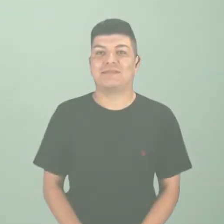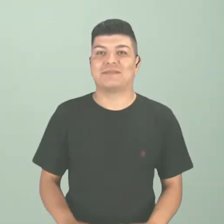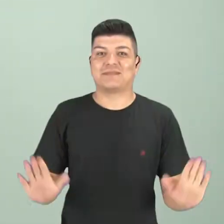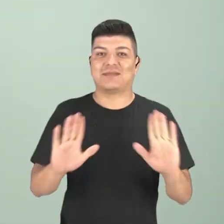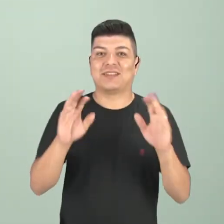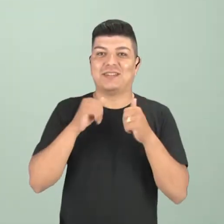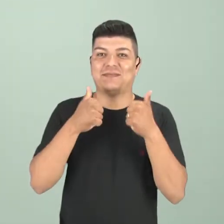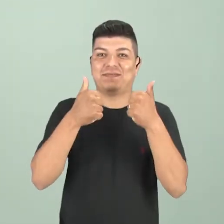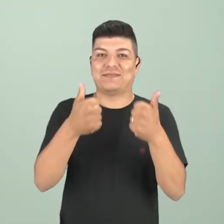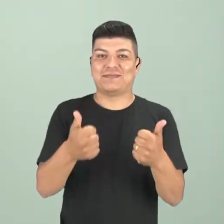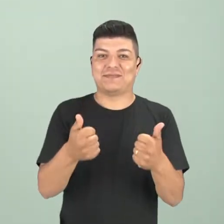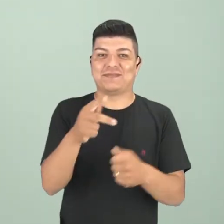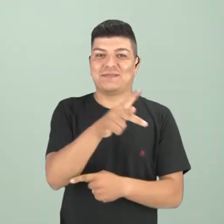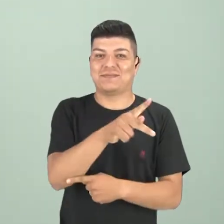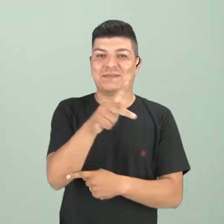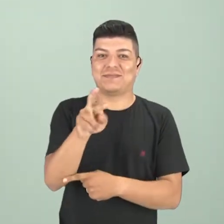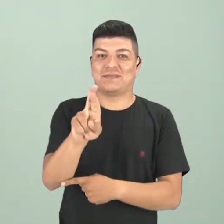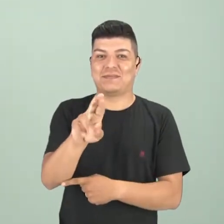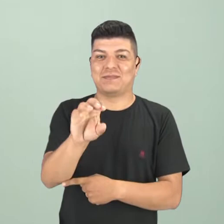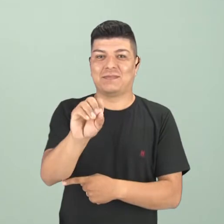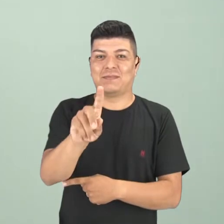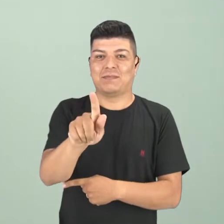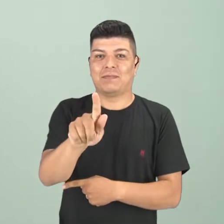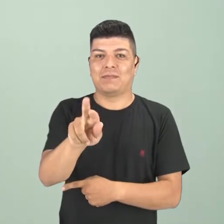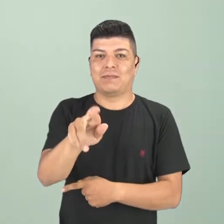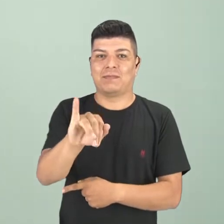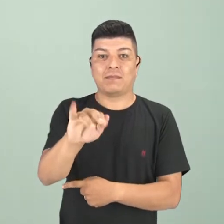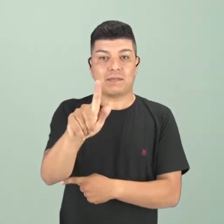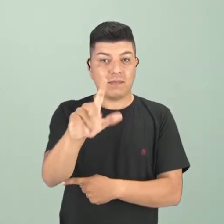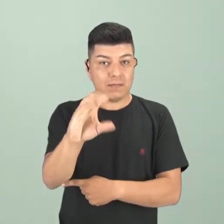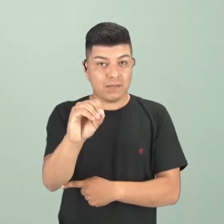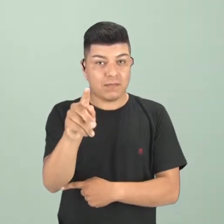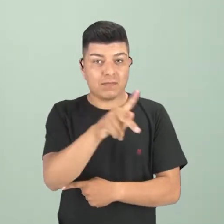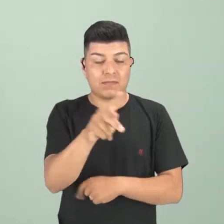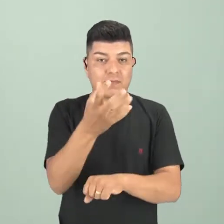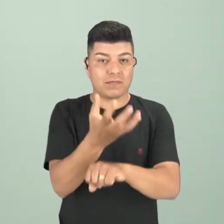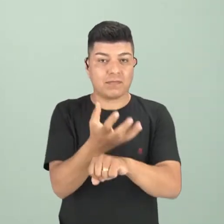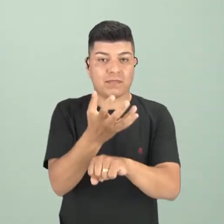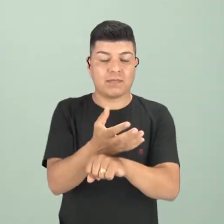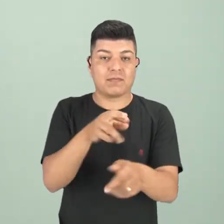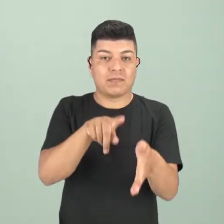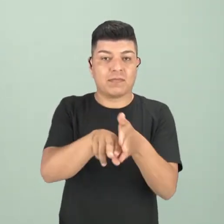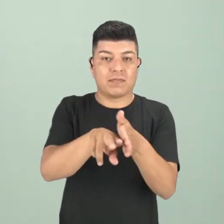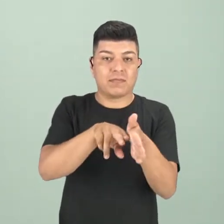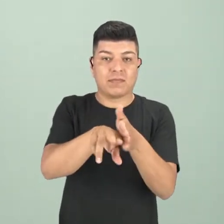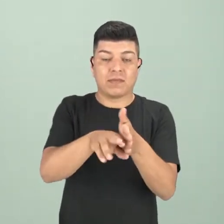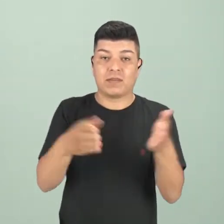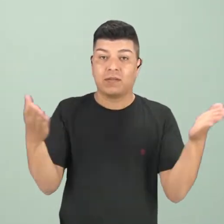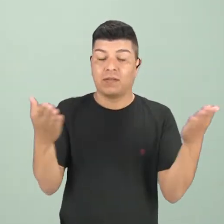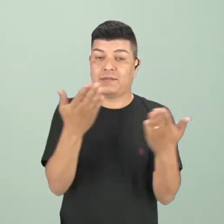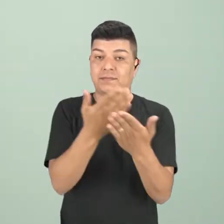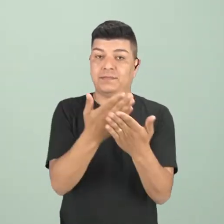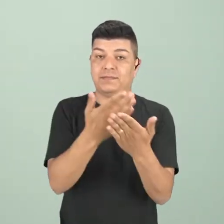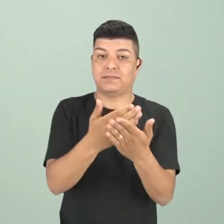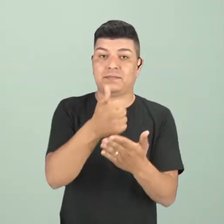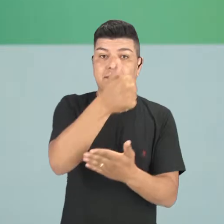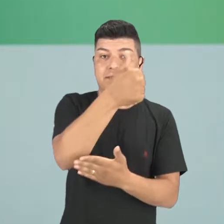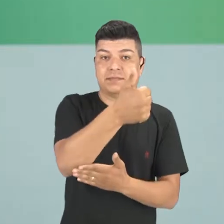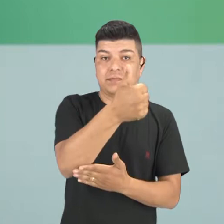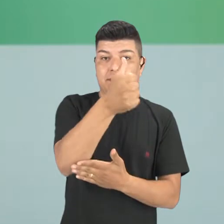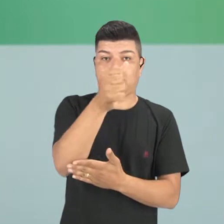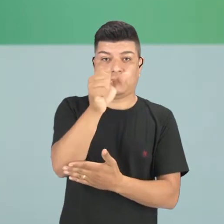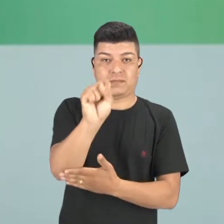o Olá tudo bem Eu sou professor Rodrigo professor de biologia nós vamos hoje para nossa décima oitava aula né